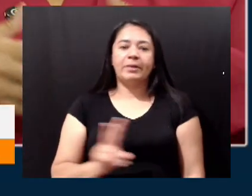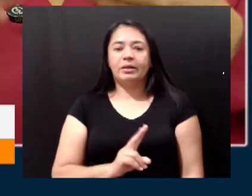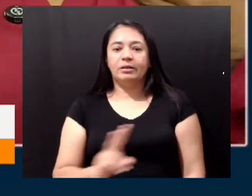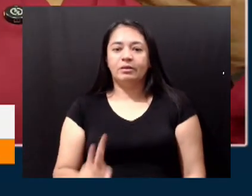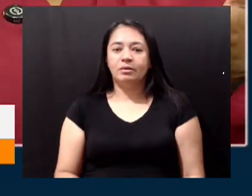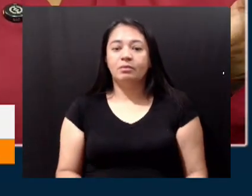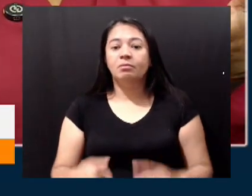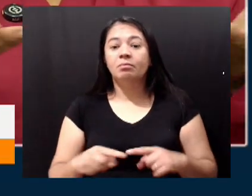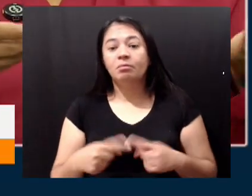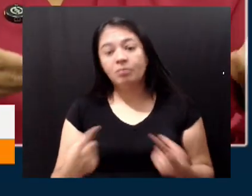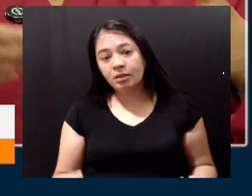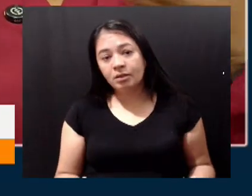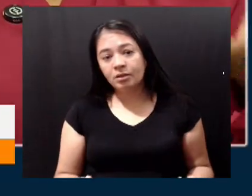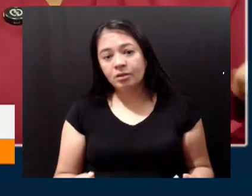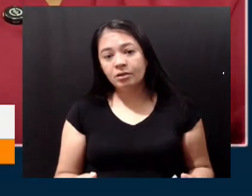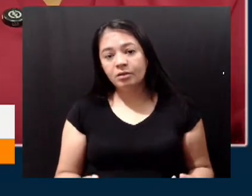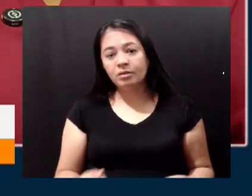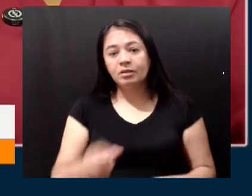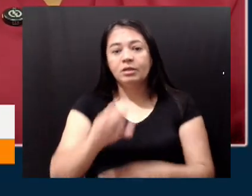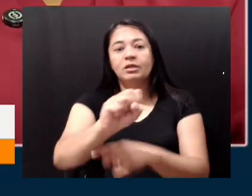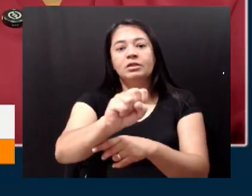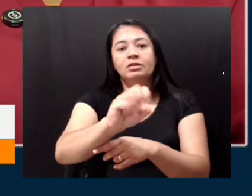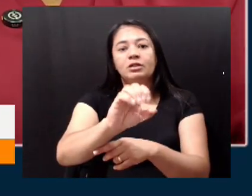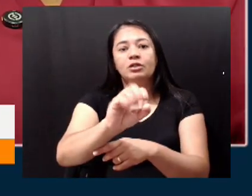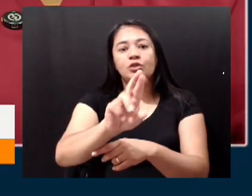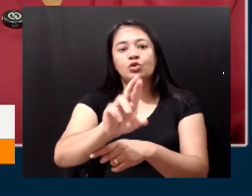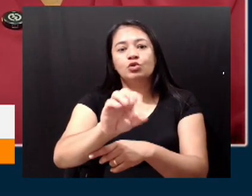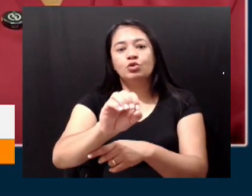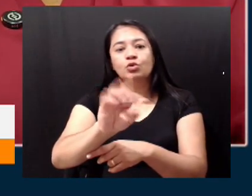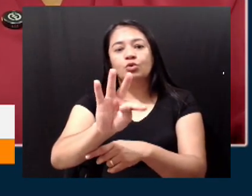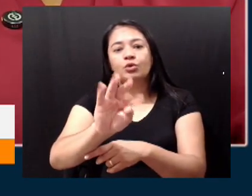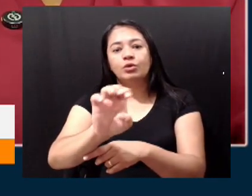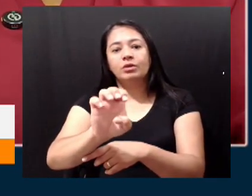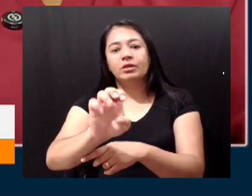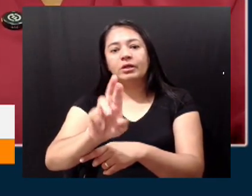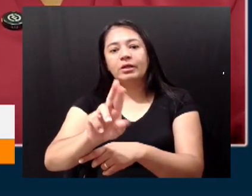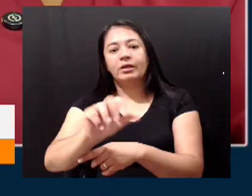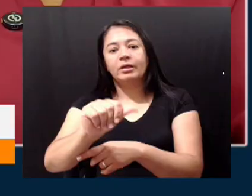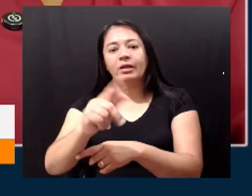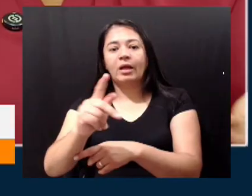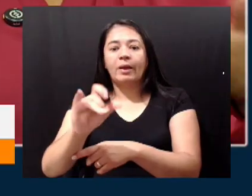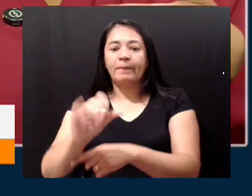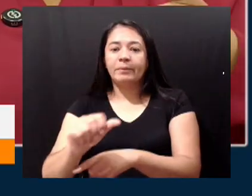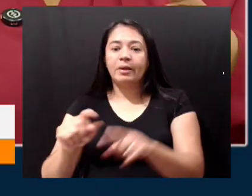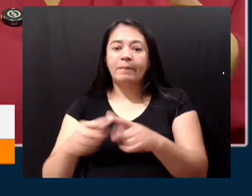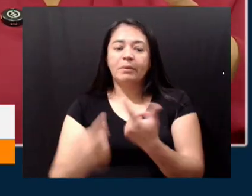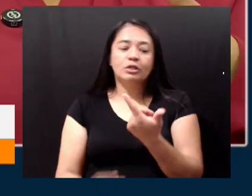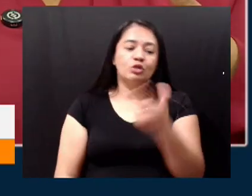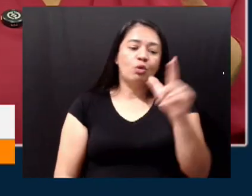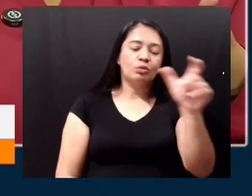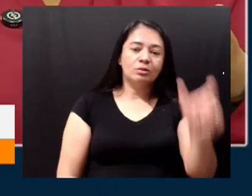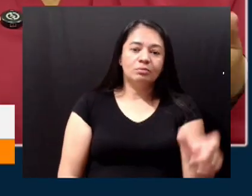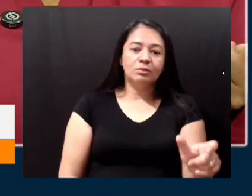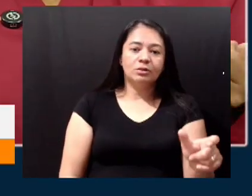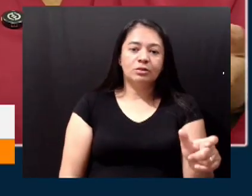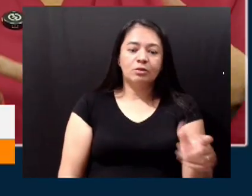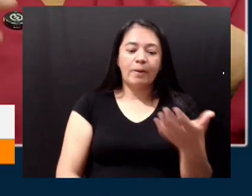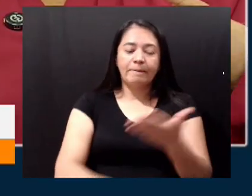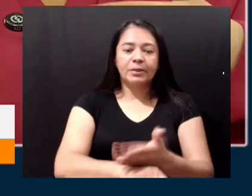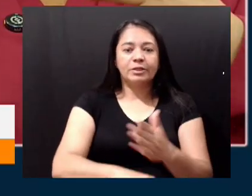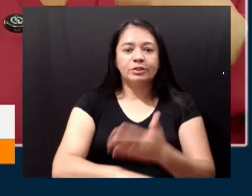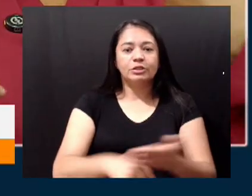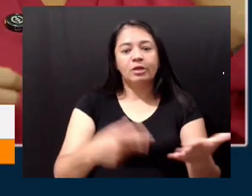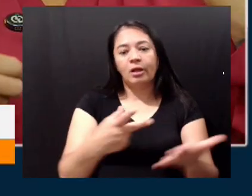contrapartida Chama de soroterapia. Exato, em contrapartida tem gente passando mal por conta disso, né? Então, doutora, a sua avaliação sobre